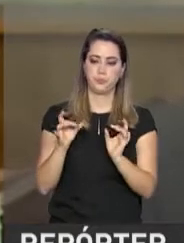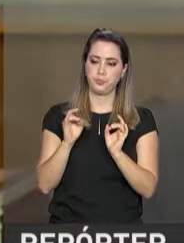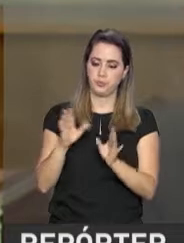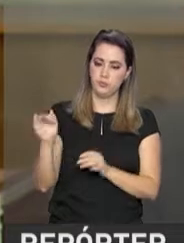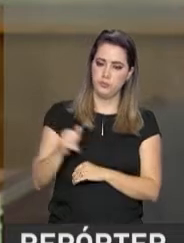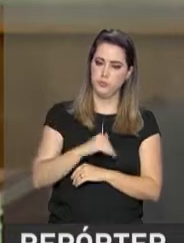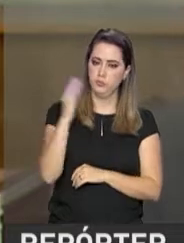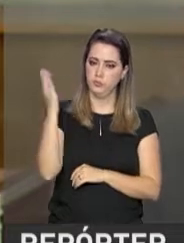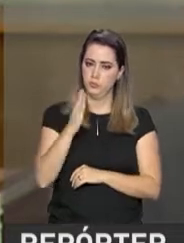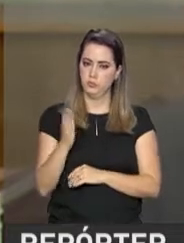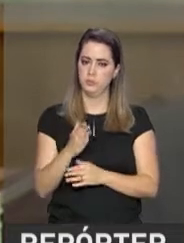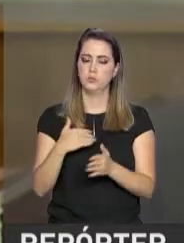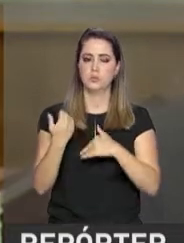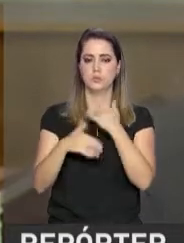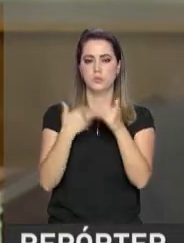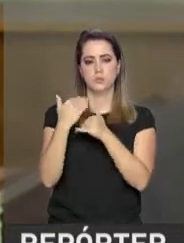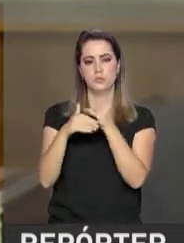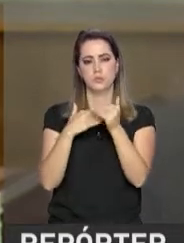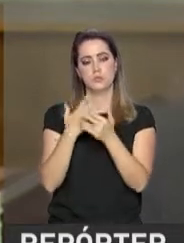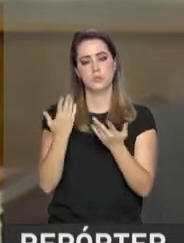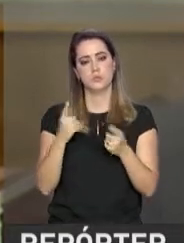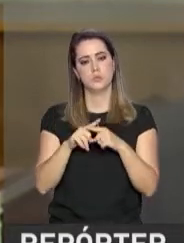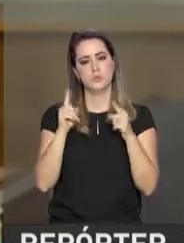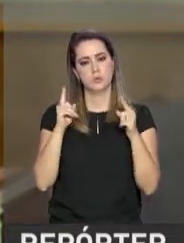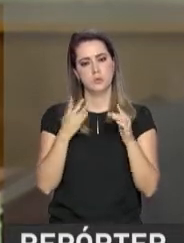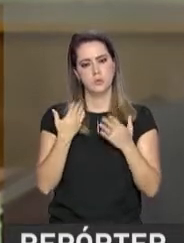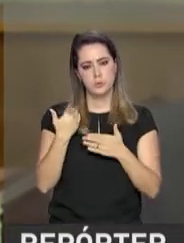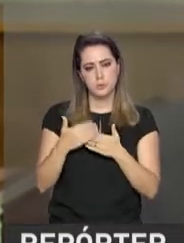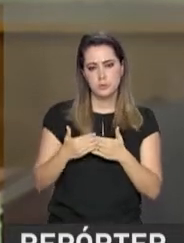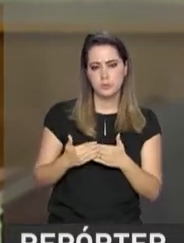cresceram menos do que o crescimento do mercado interno, mas ela se